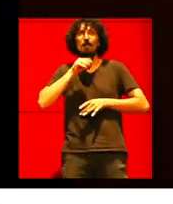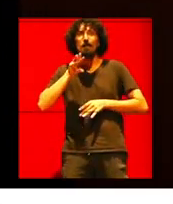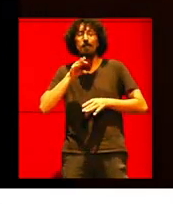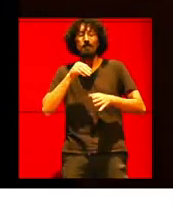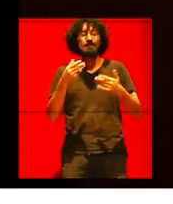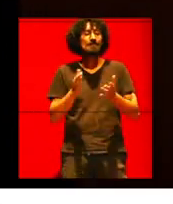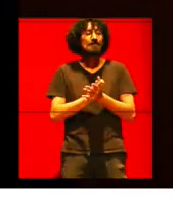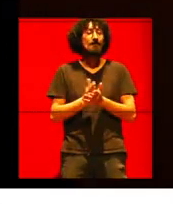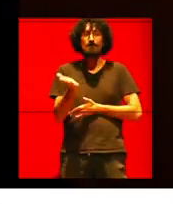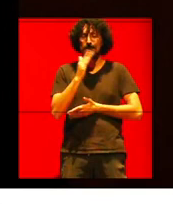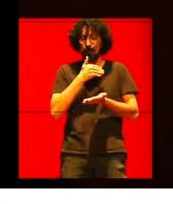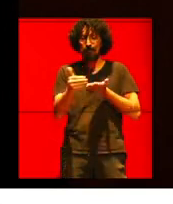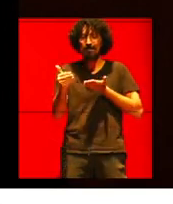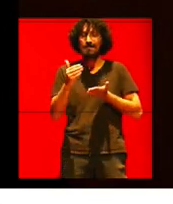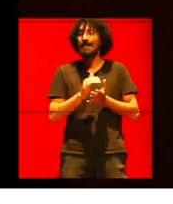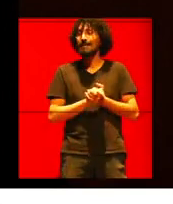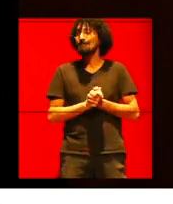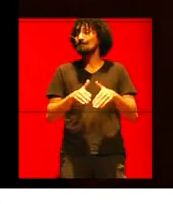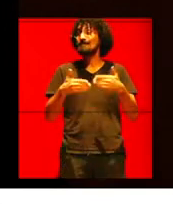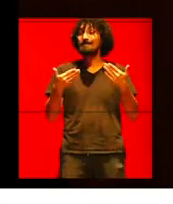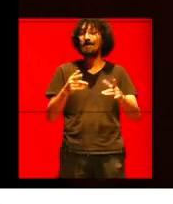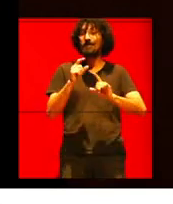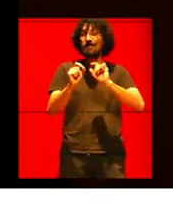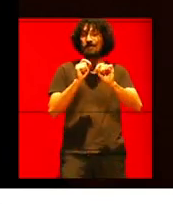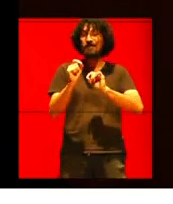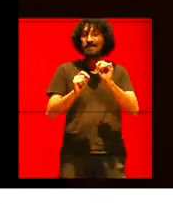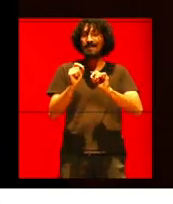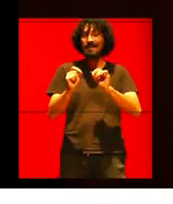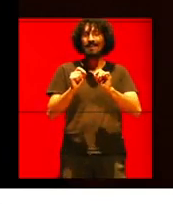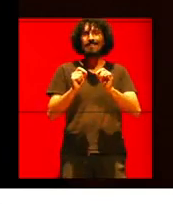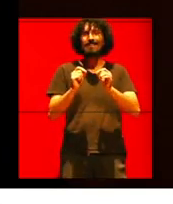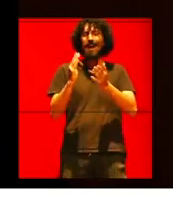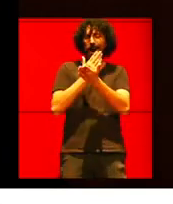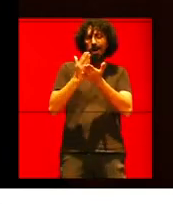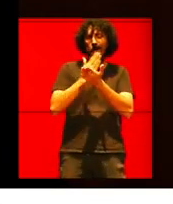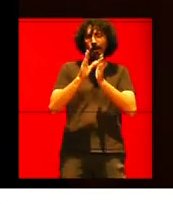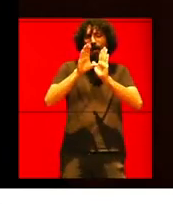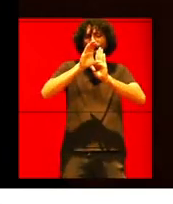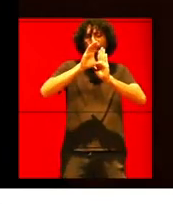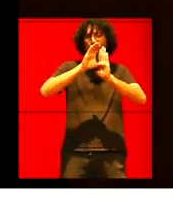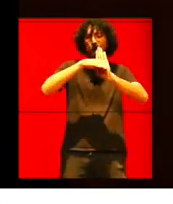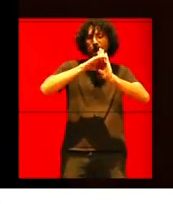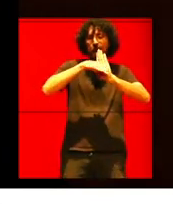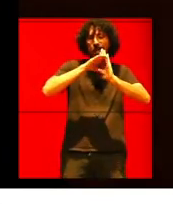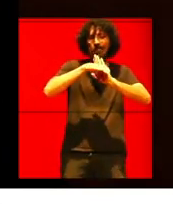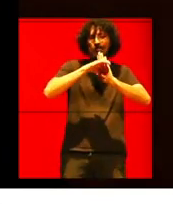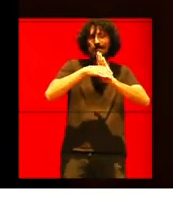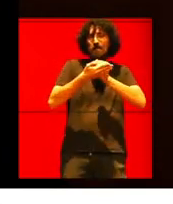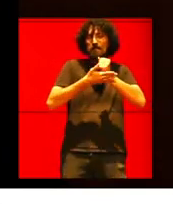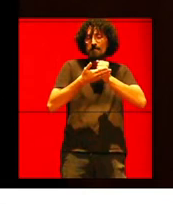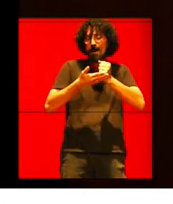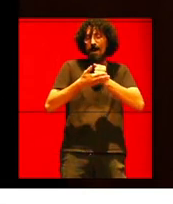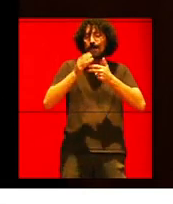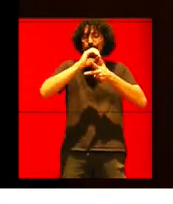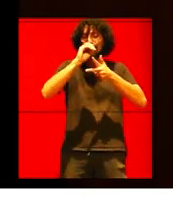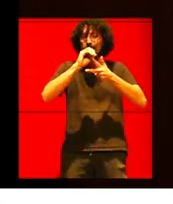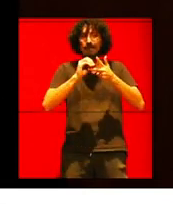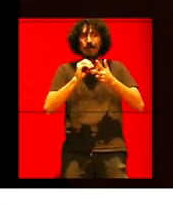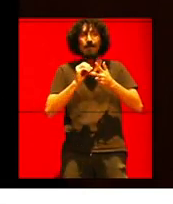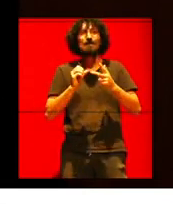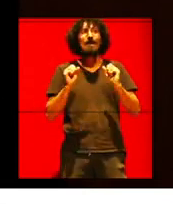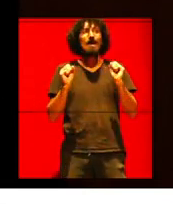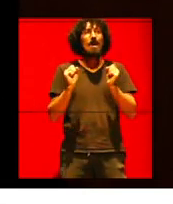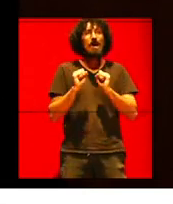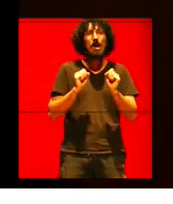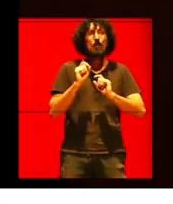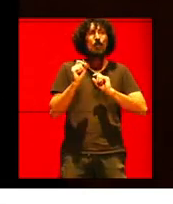então. Olha só. Cara, vou começar com alguns conceitos básicos. A gente tá aqui trabalhando pro Enem, eu quero aluno aprovado, eu adoro nomes